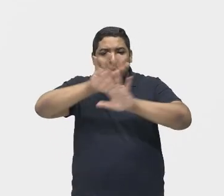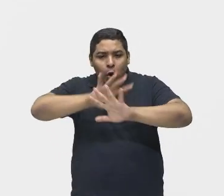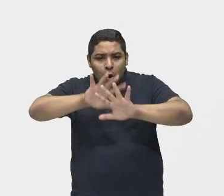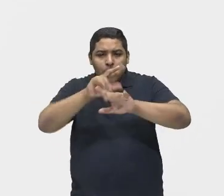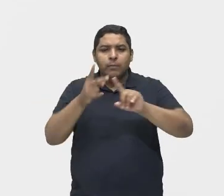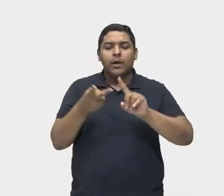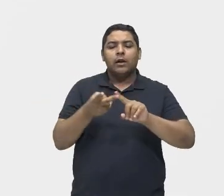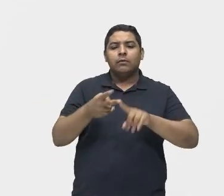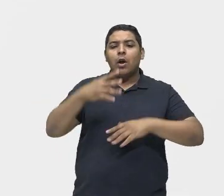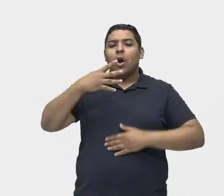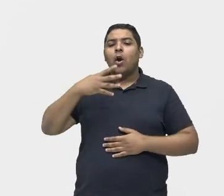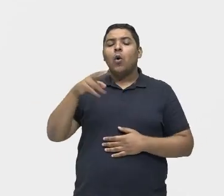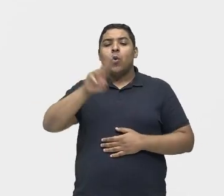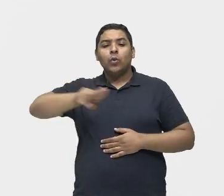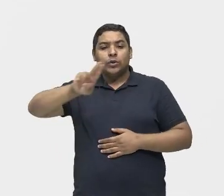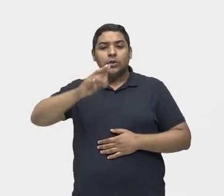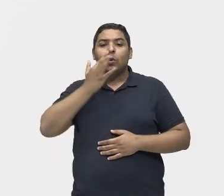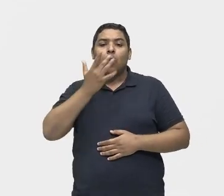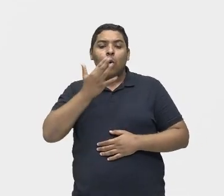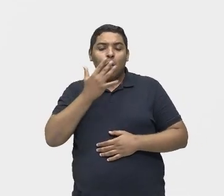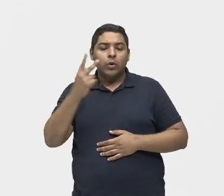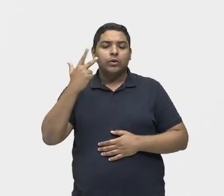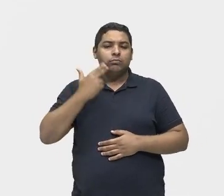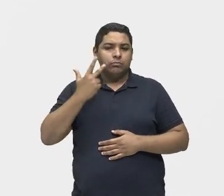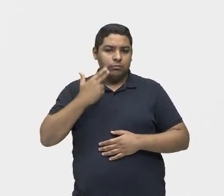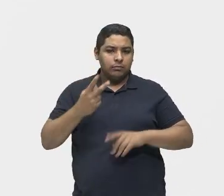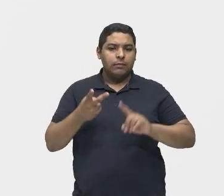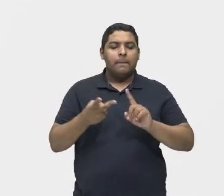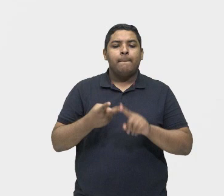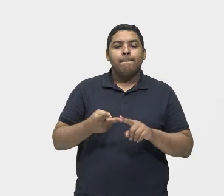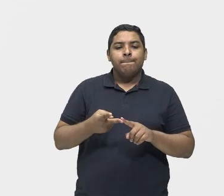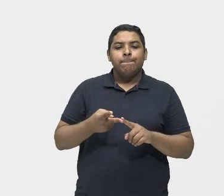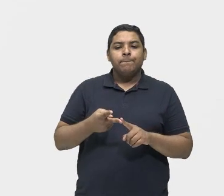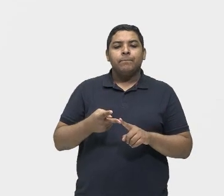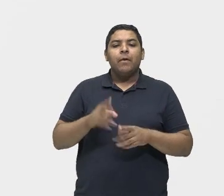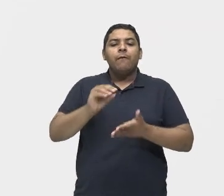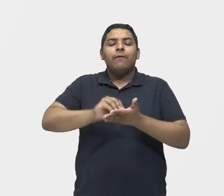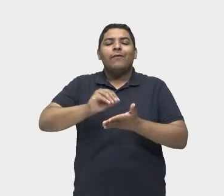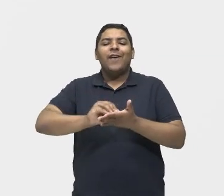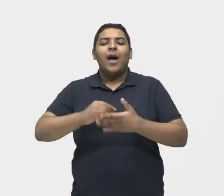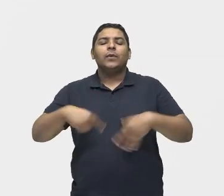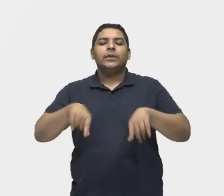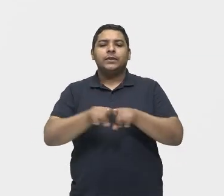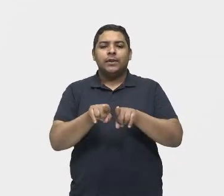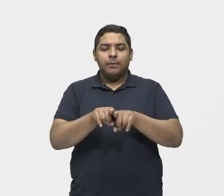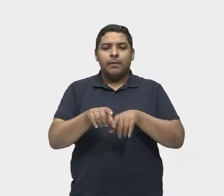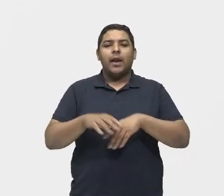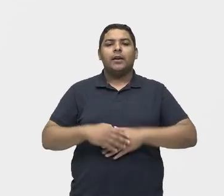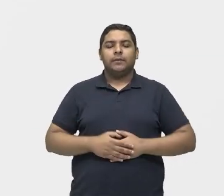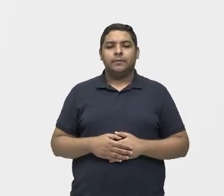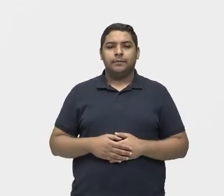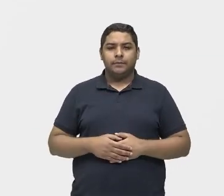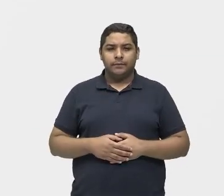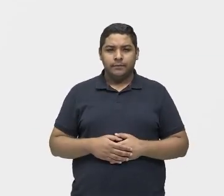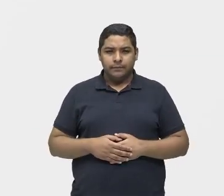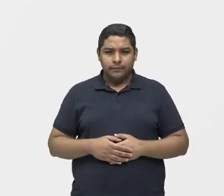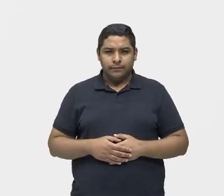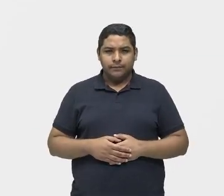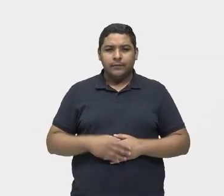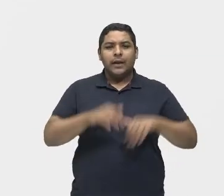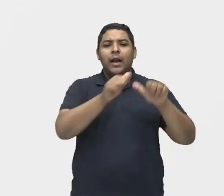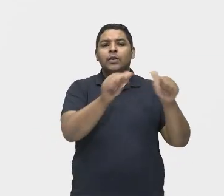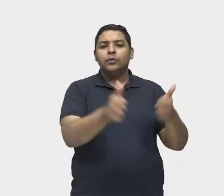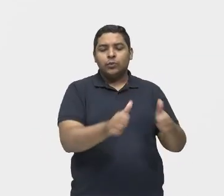das cores convencionais, ausência de indicação de relevo. Na escultura nós temos qual característica?